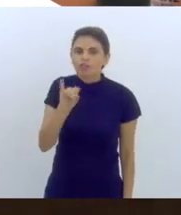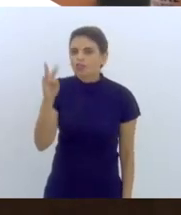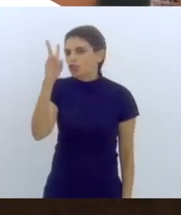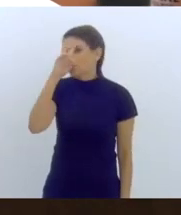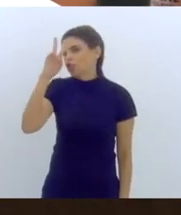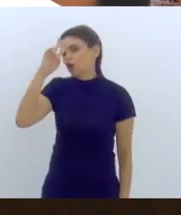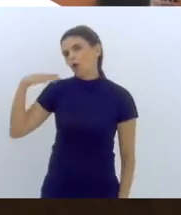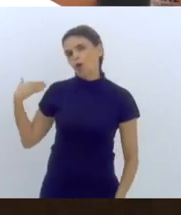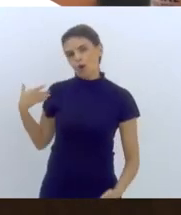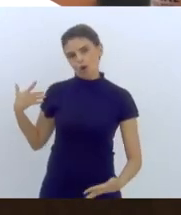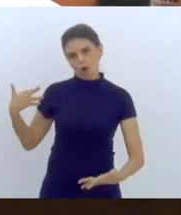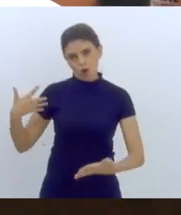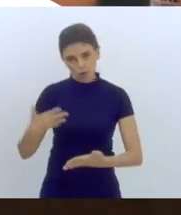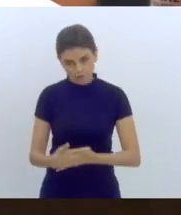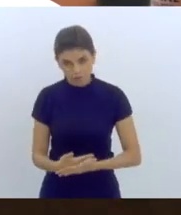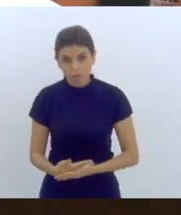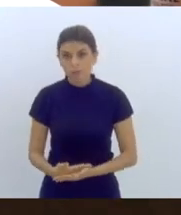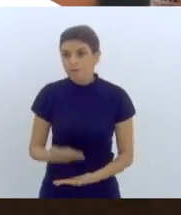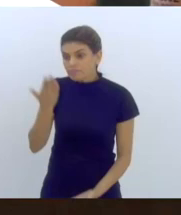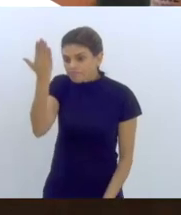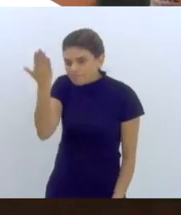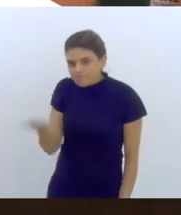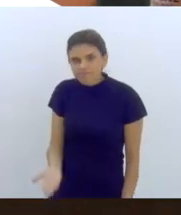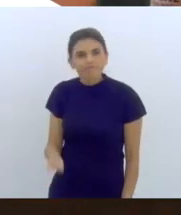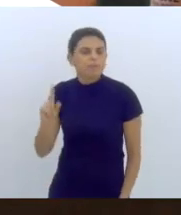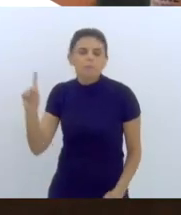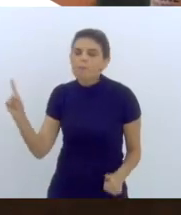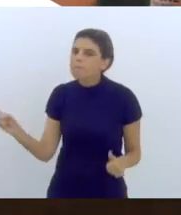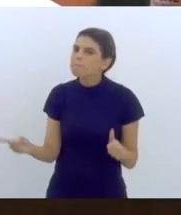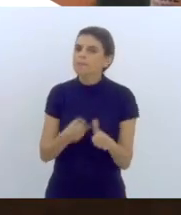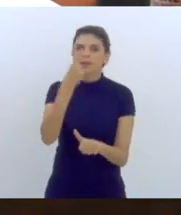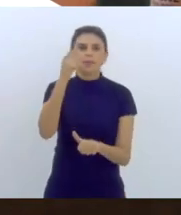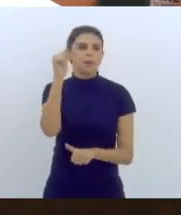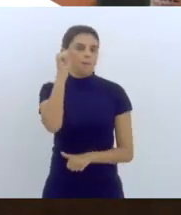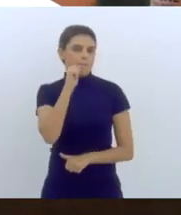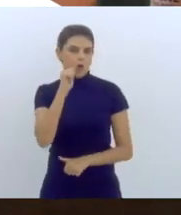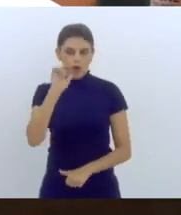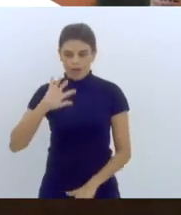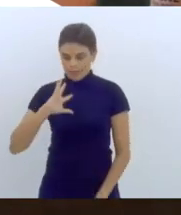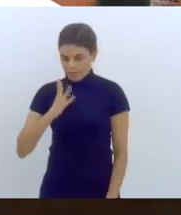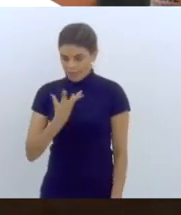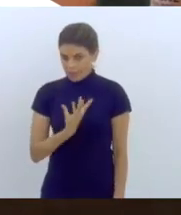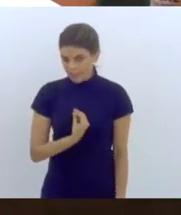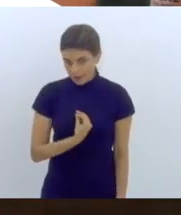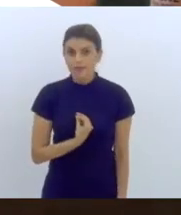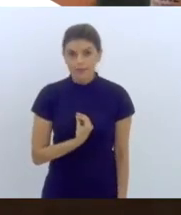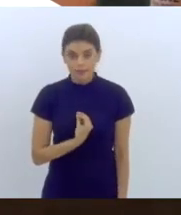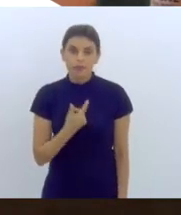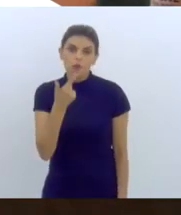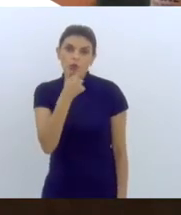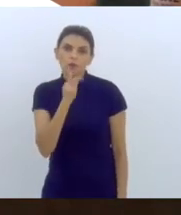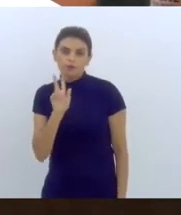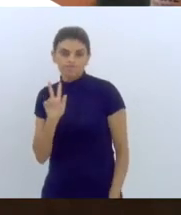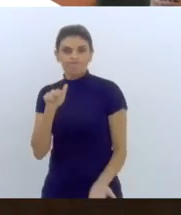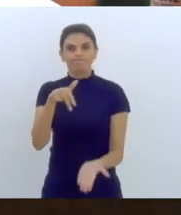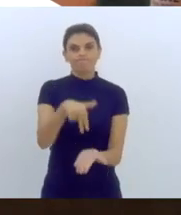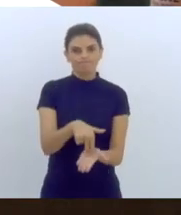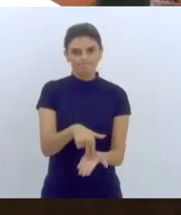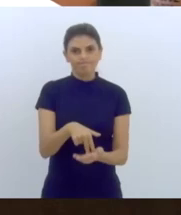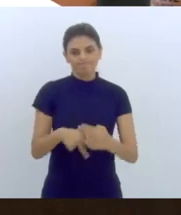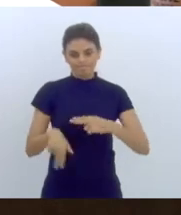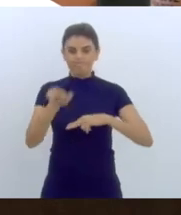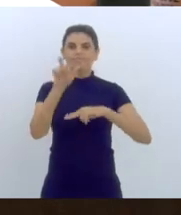histórico. Vossa Excelência é a primeira mulher trans a assumir a cadeira de